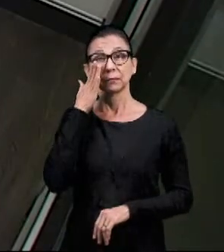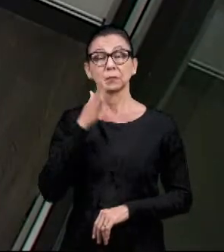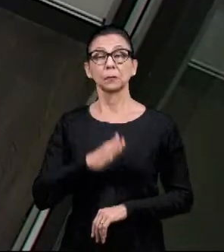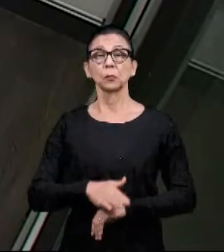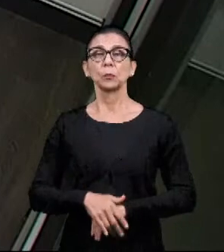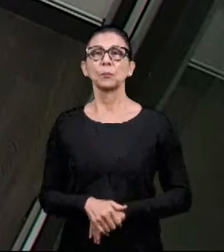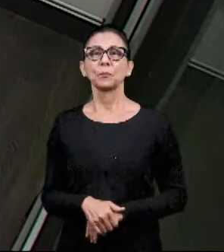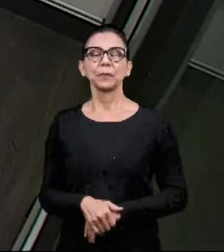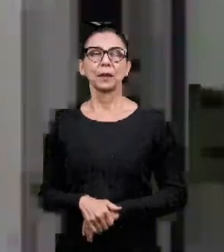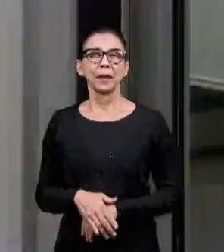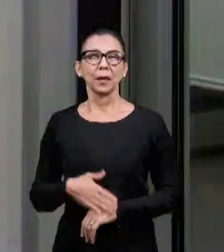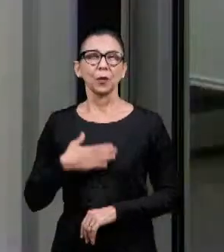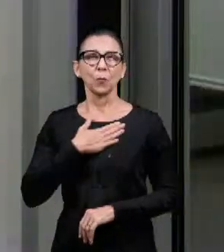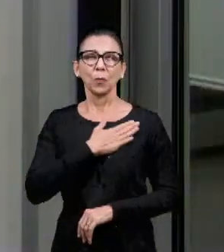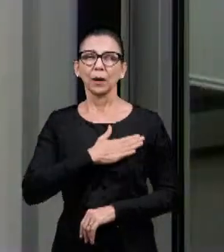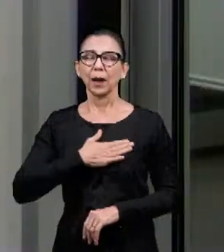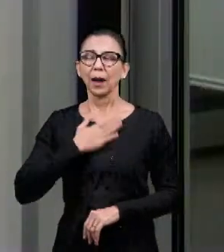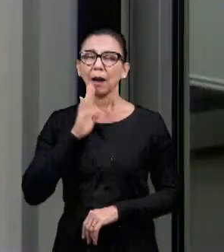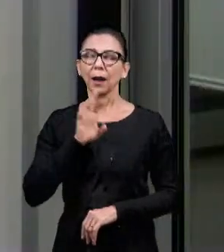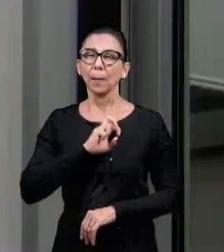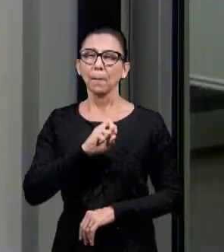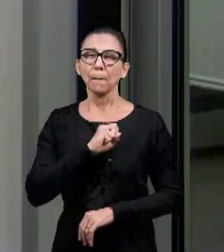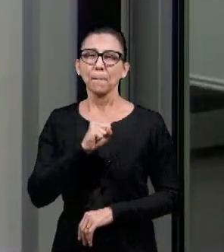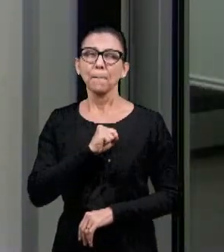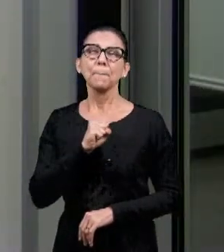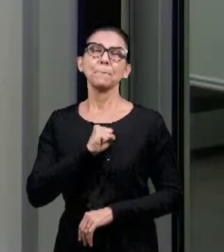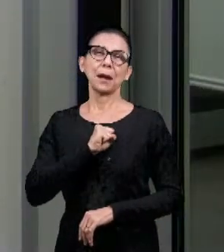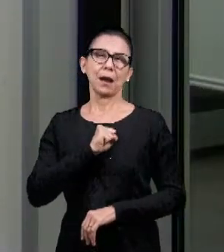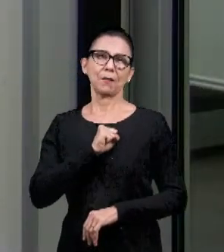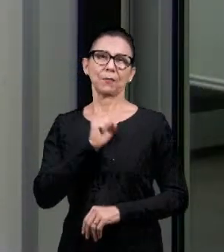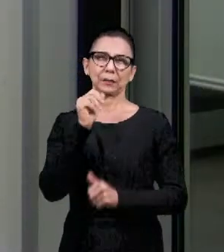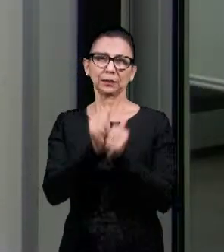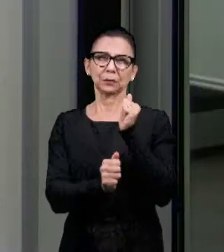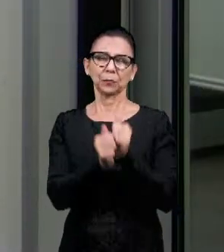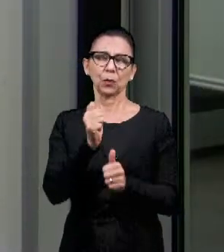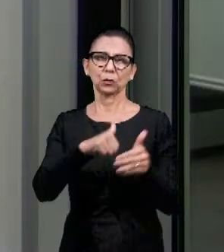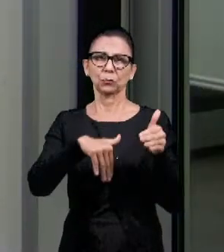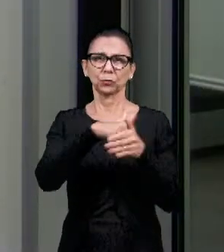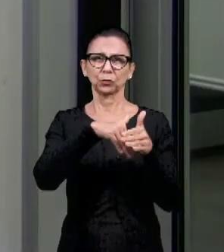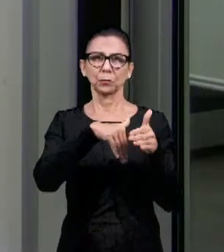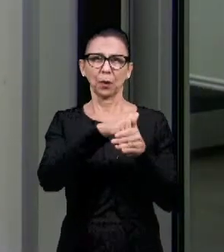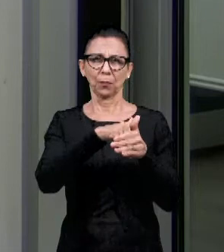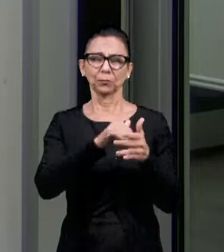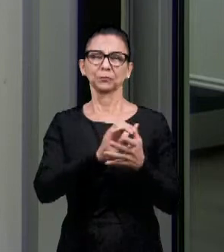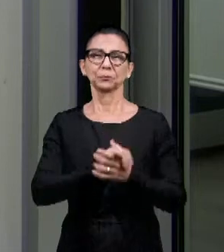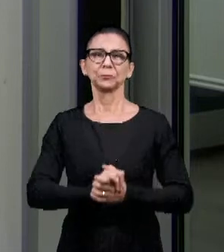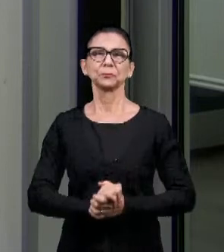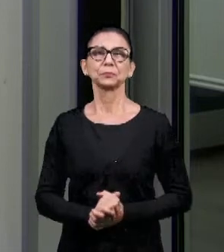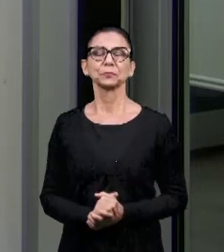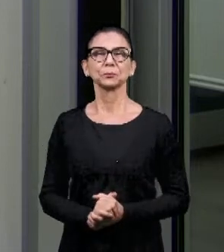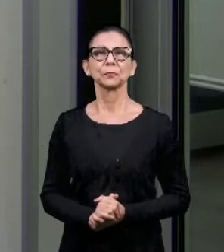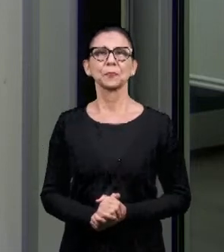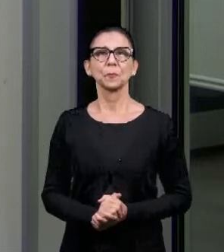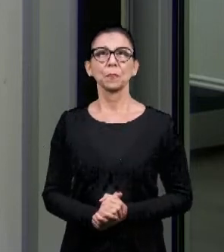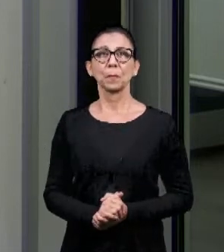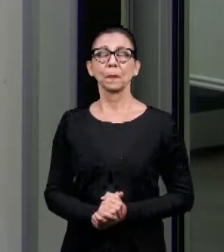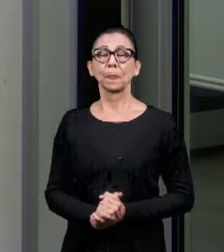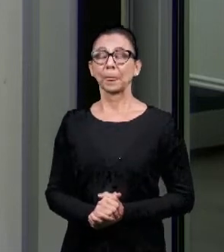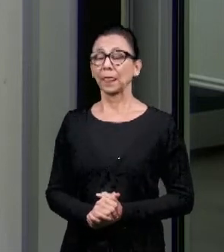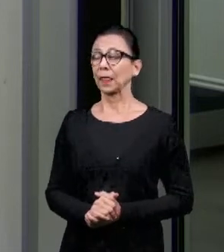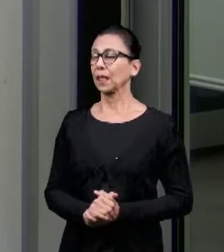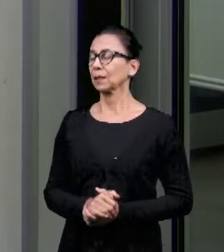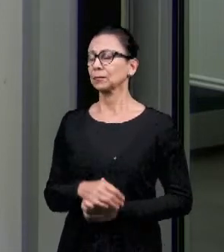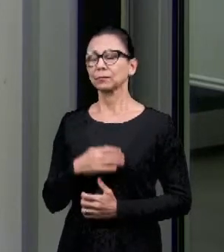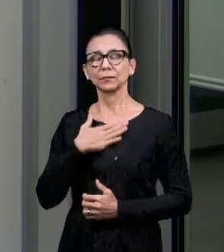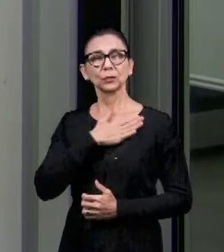demais de jogar futebol. Não vejo problema nenhum. Claro. Entendeu? E jogar bem já é outra história,